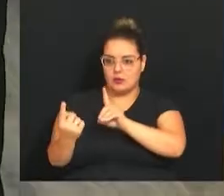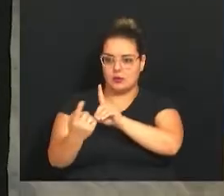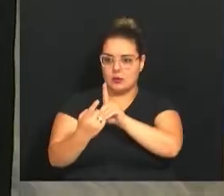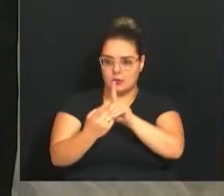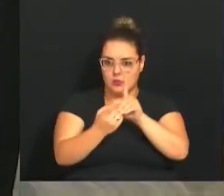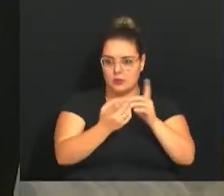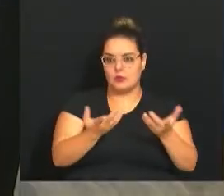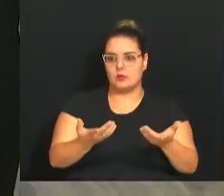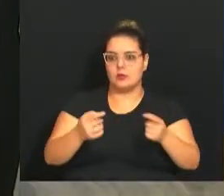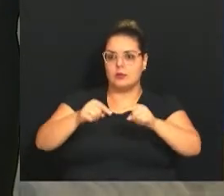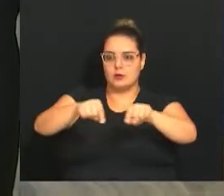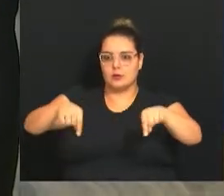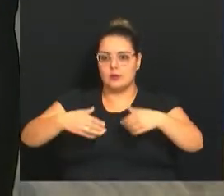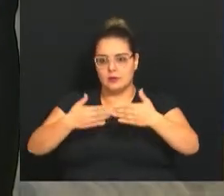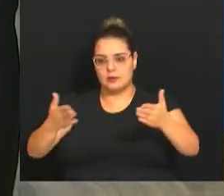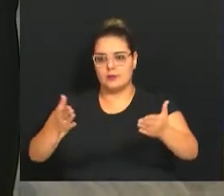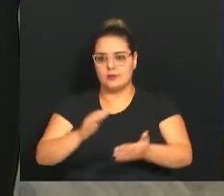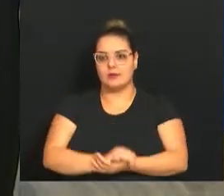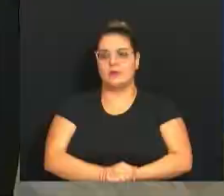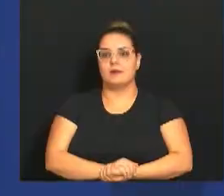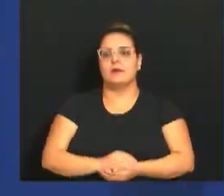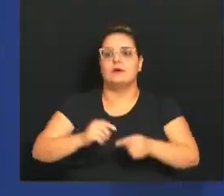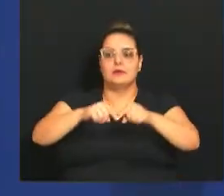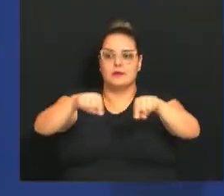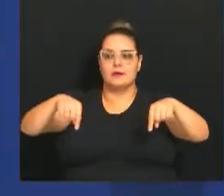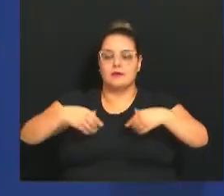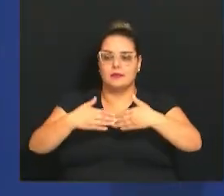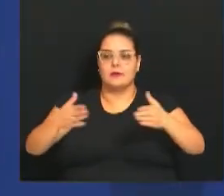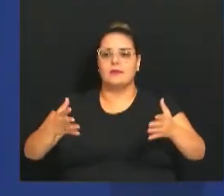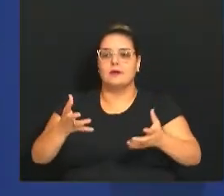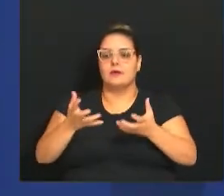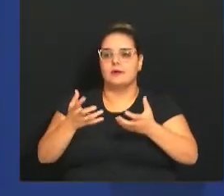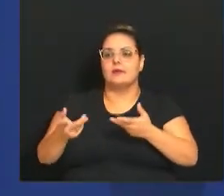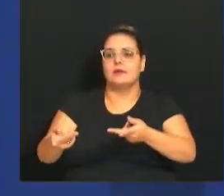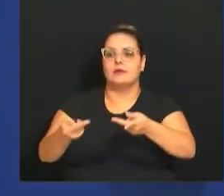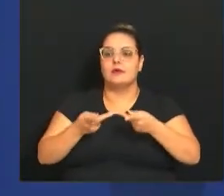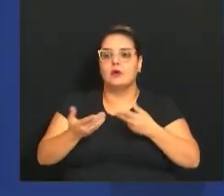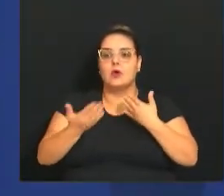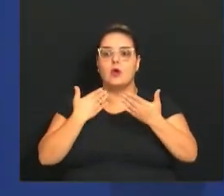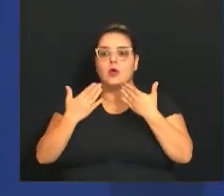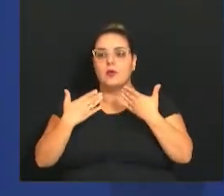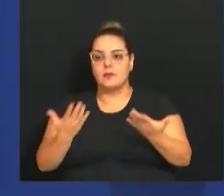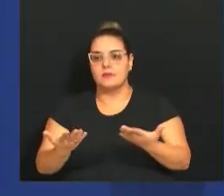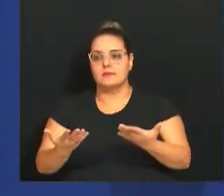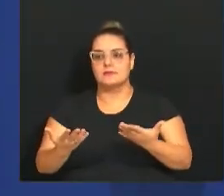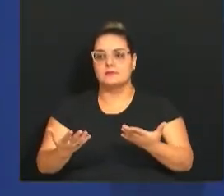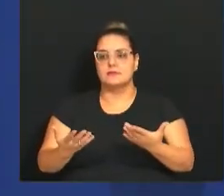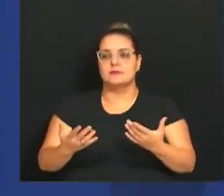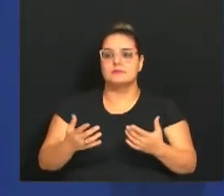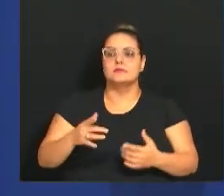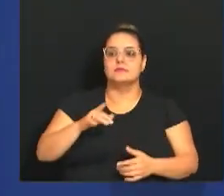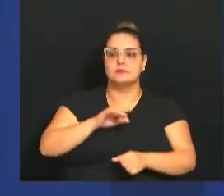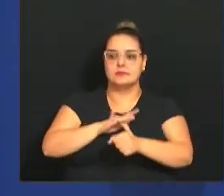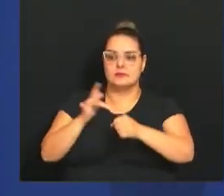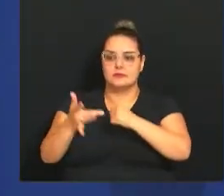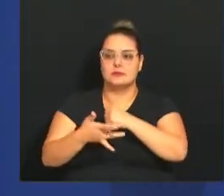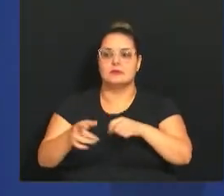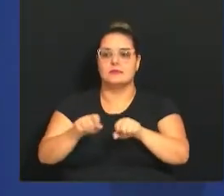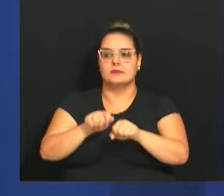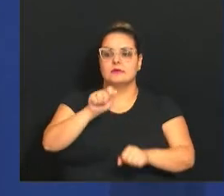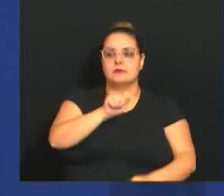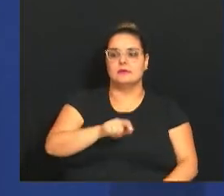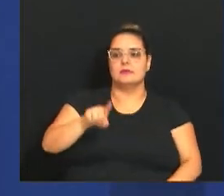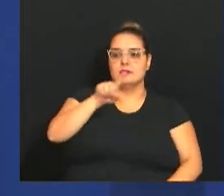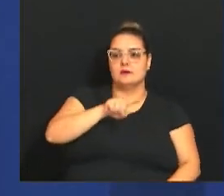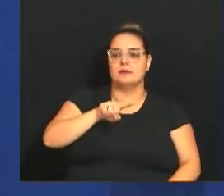o seu gabinete também, né, vereadora? O gabinete está aberto, quem quiser visitar, conversar, me procure nas redes sociais também, @vaipaola com